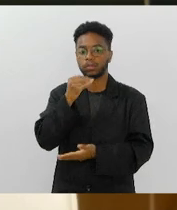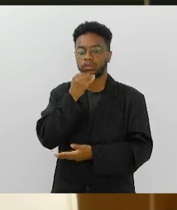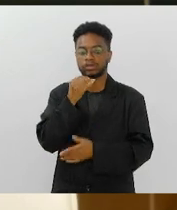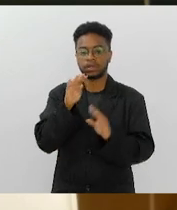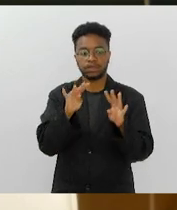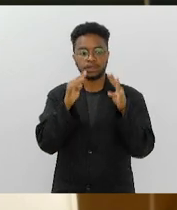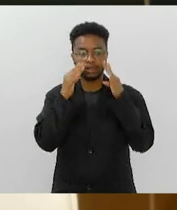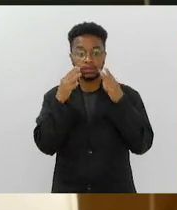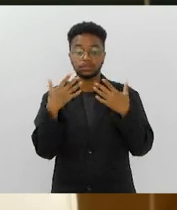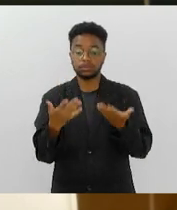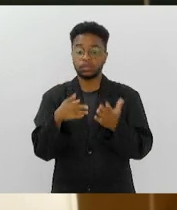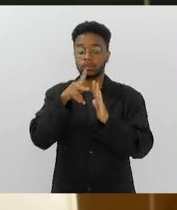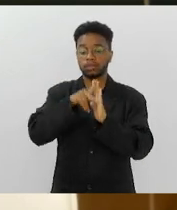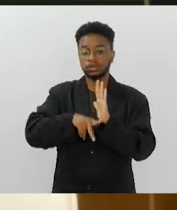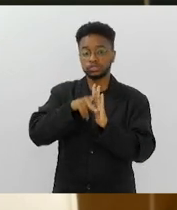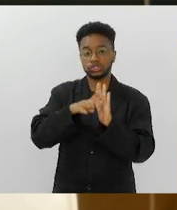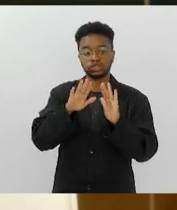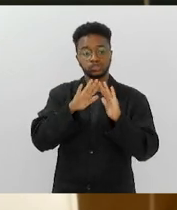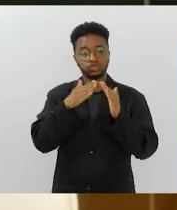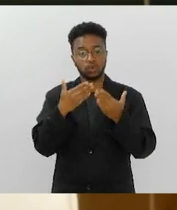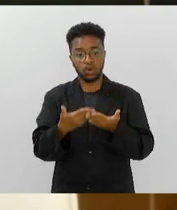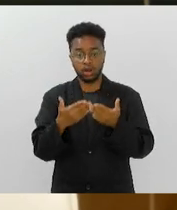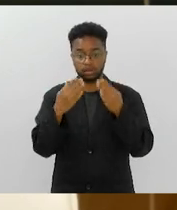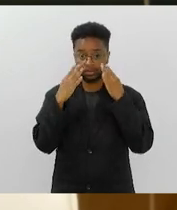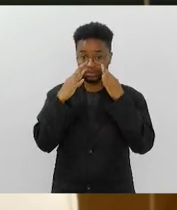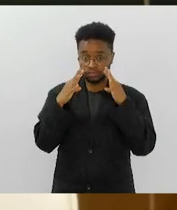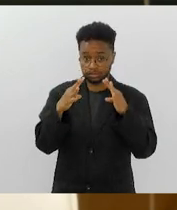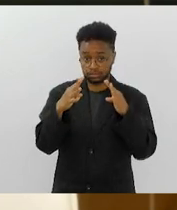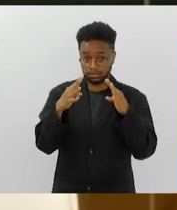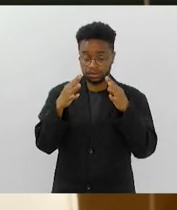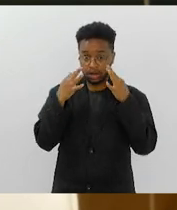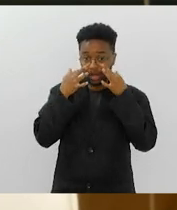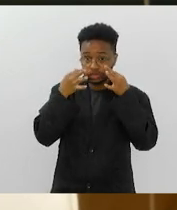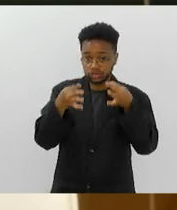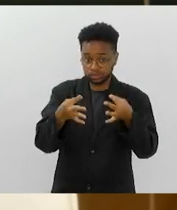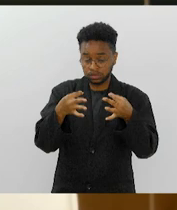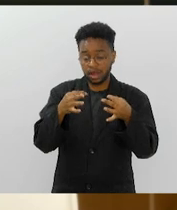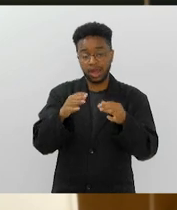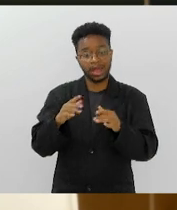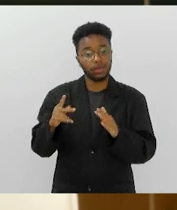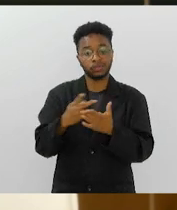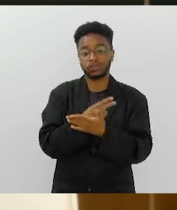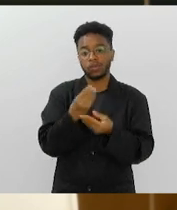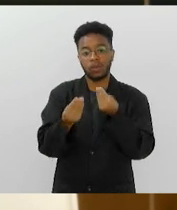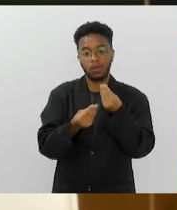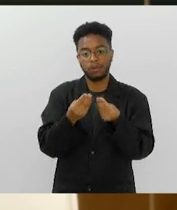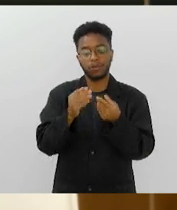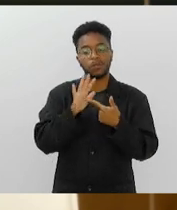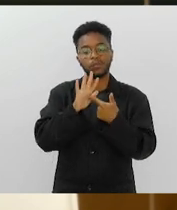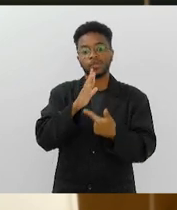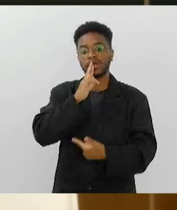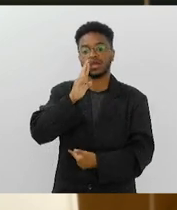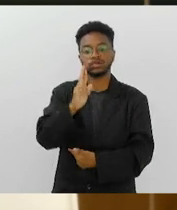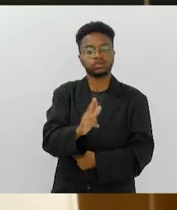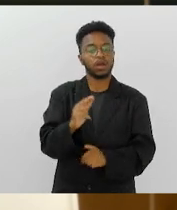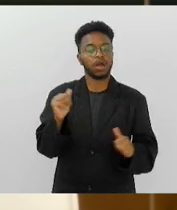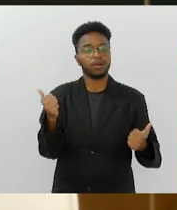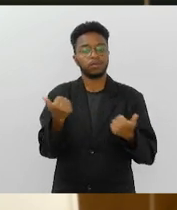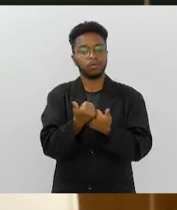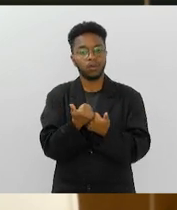projeto Escola Escuta ele vem nesse âmbito, ele vem para ser uma resposta de apoio